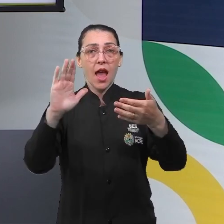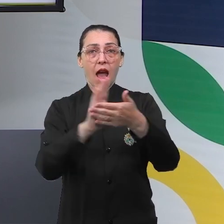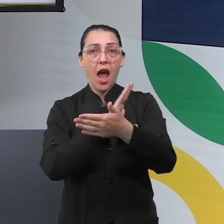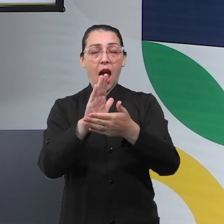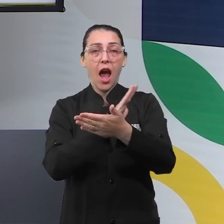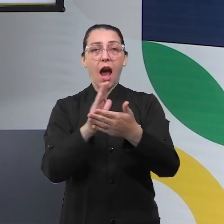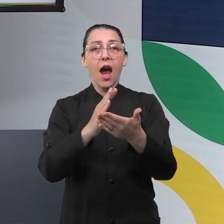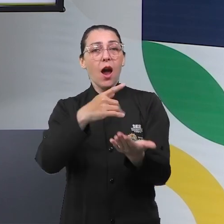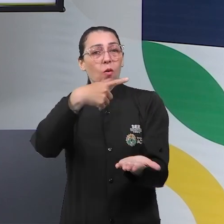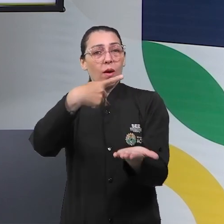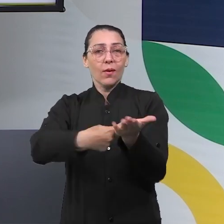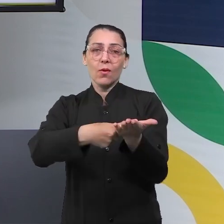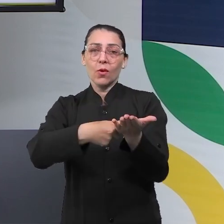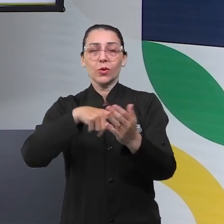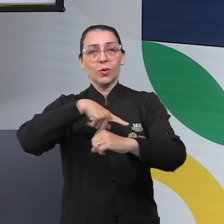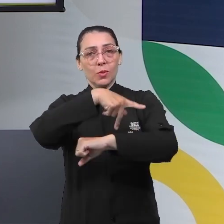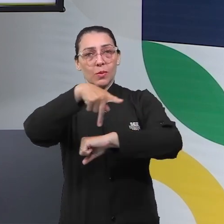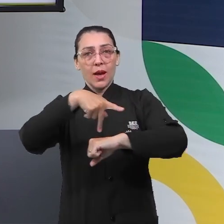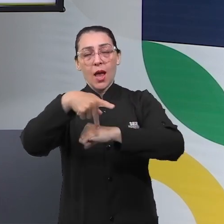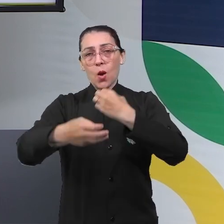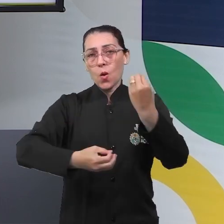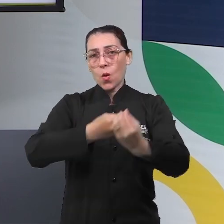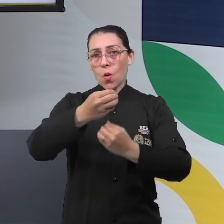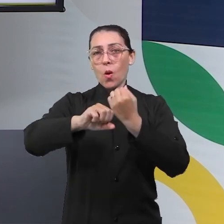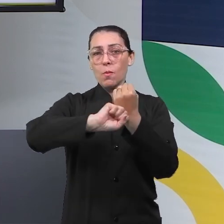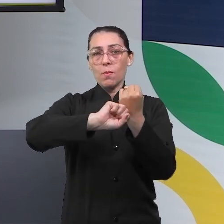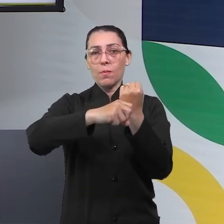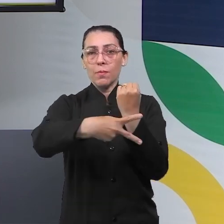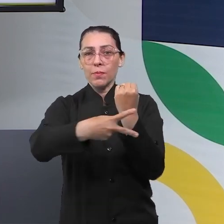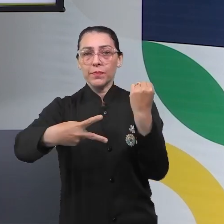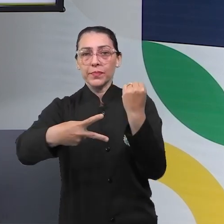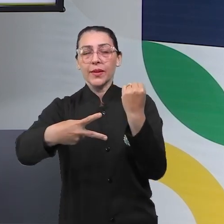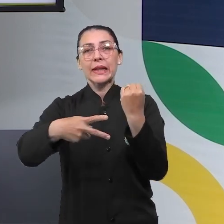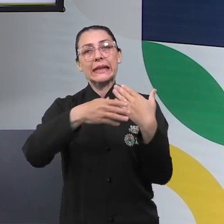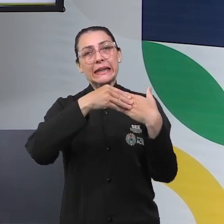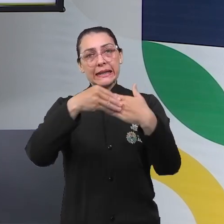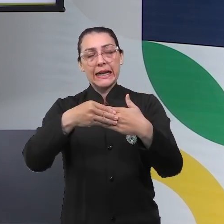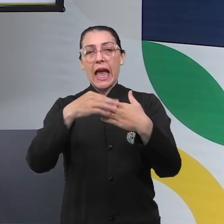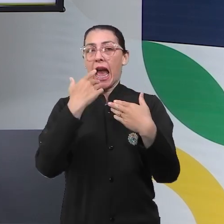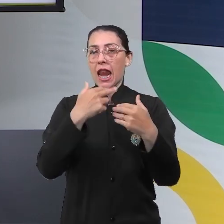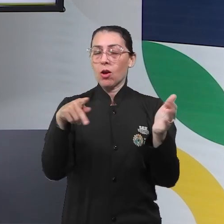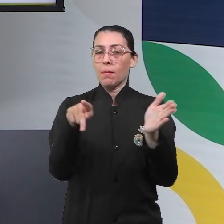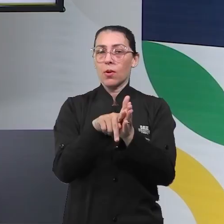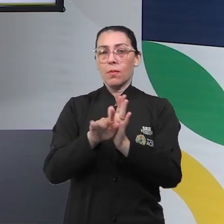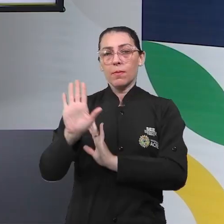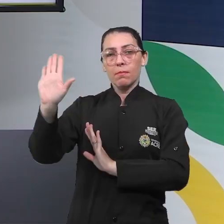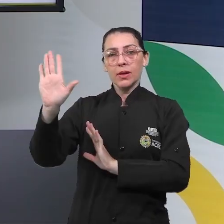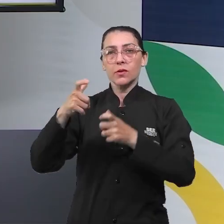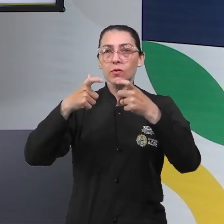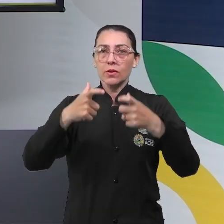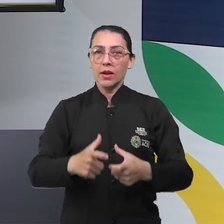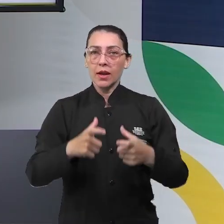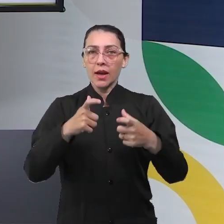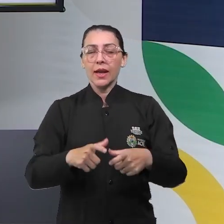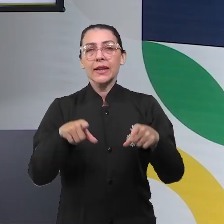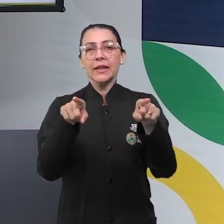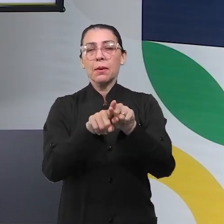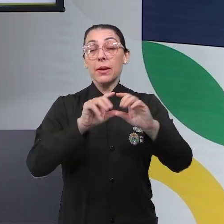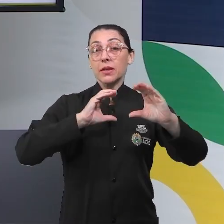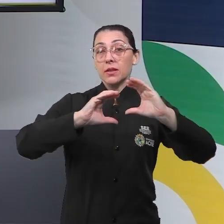de investimento em um país e, como consequência, ela acaba levando a língua dela para esse lugar. Elas acabam